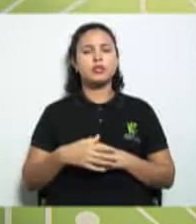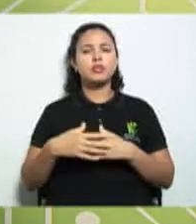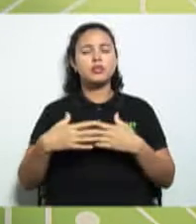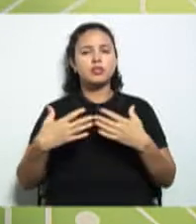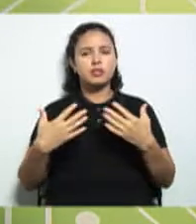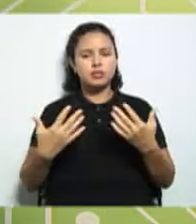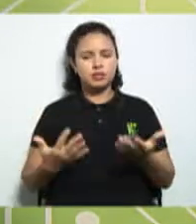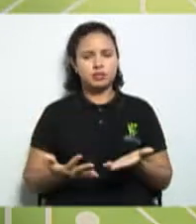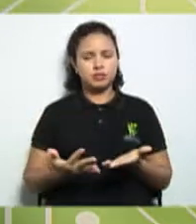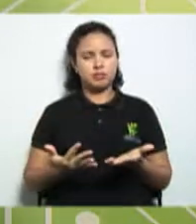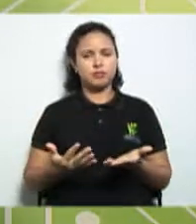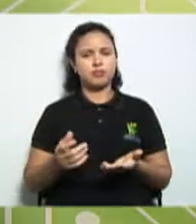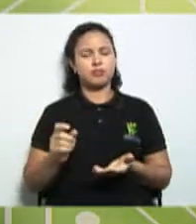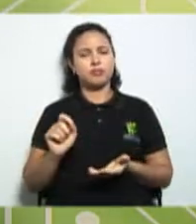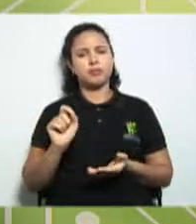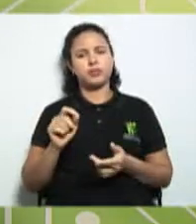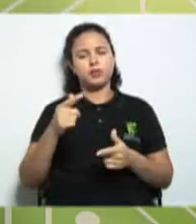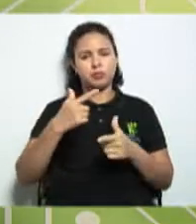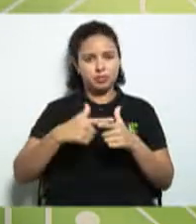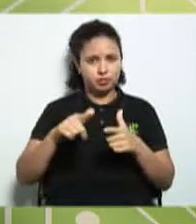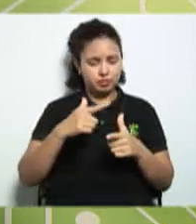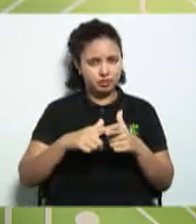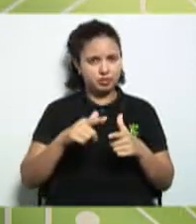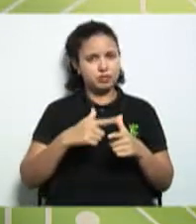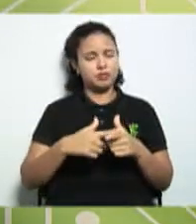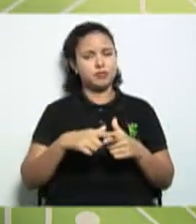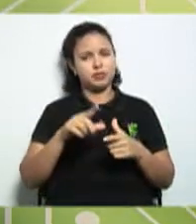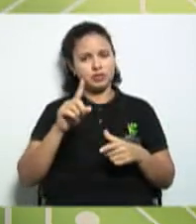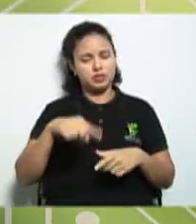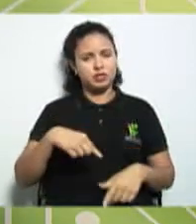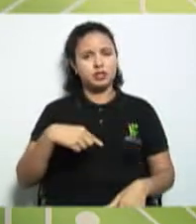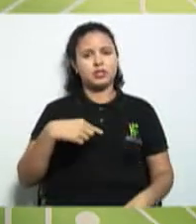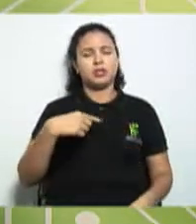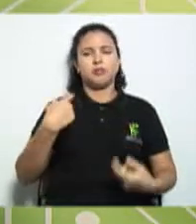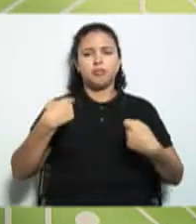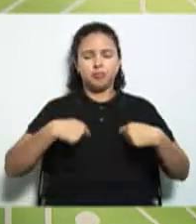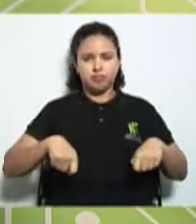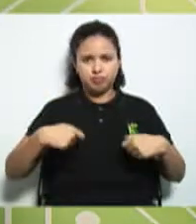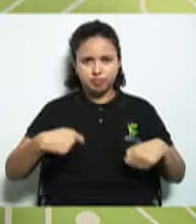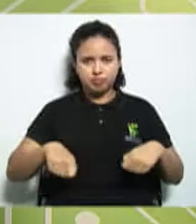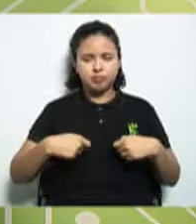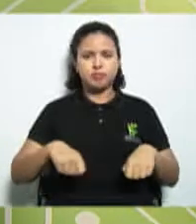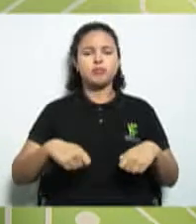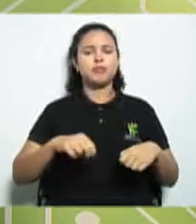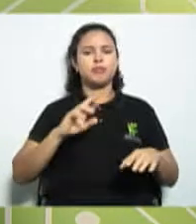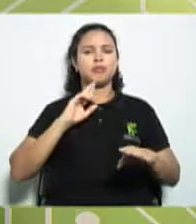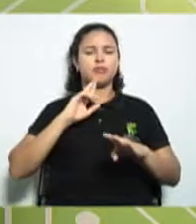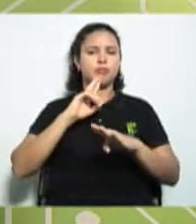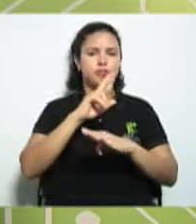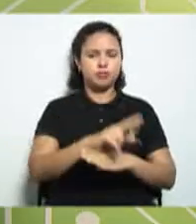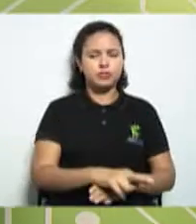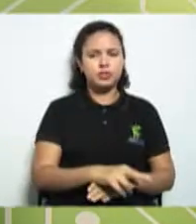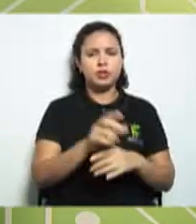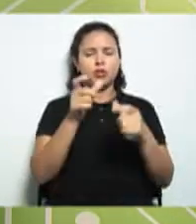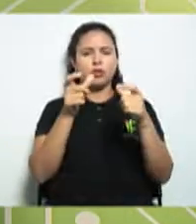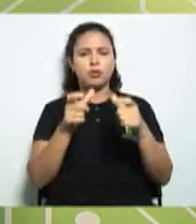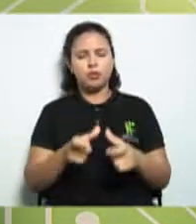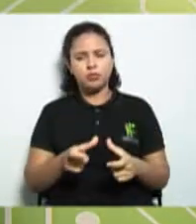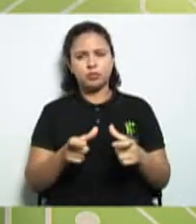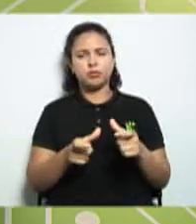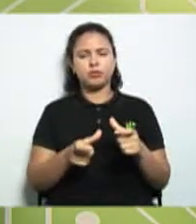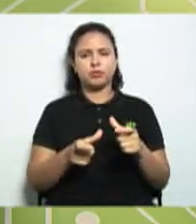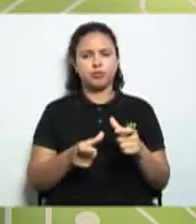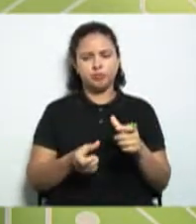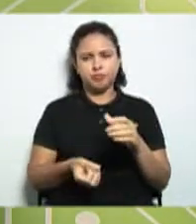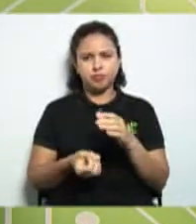coisa, outra coisa, mas o problema é um problema, ou seja, é algo que você precisa solucionar. De onde surgem, então,